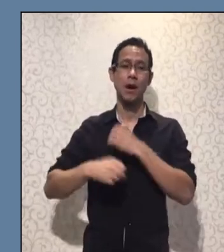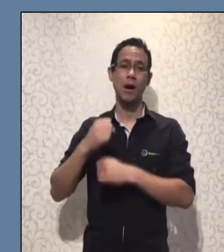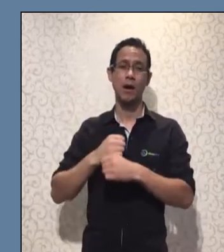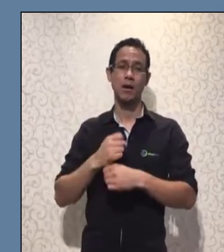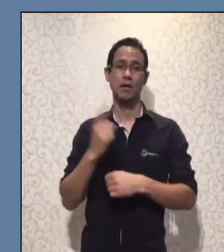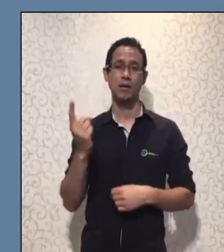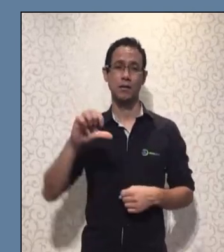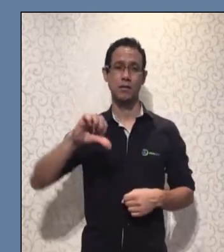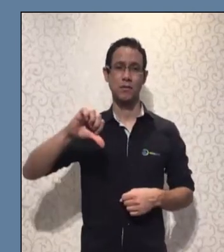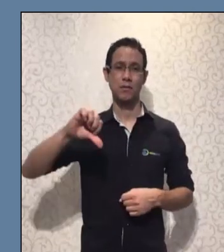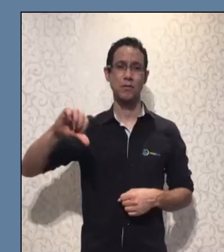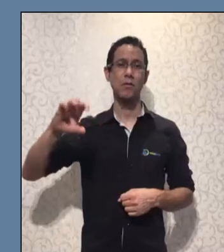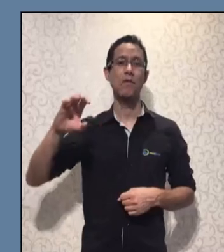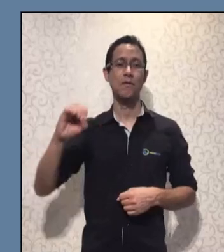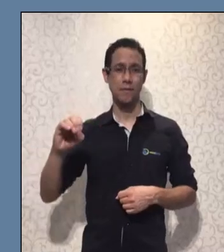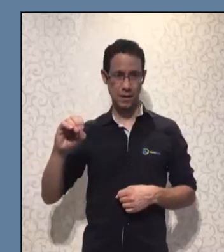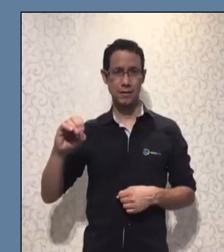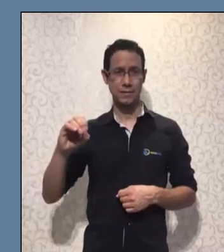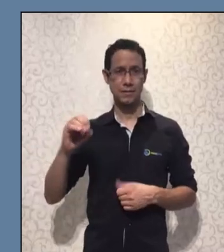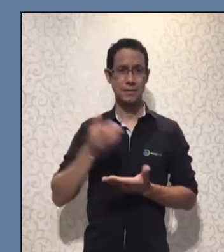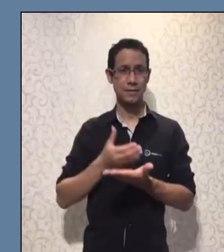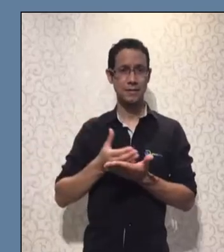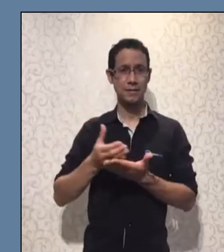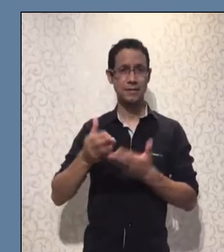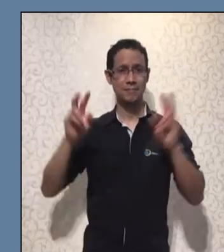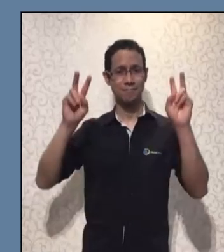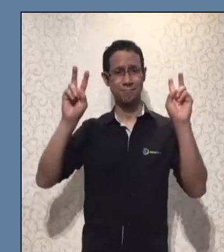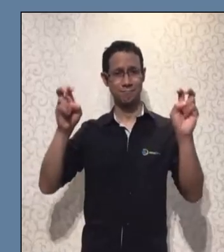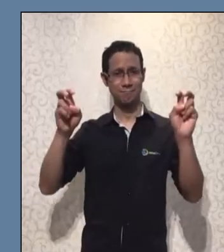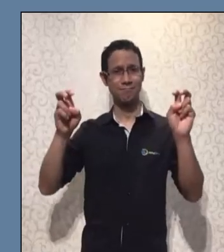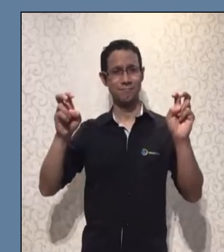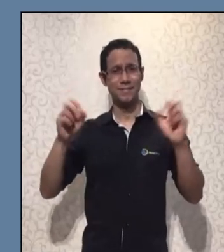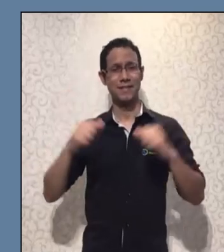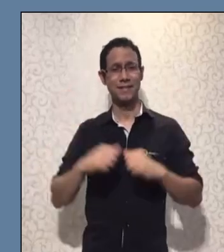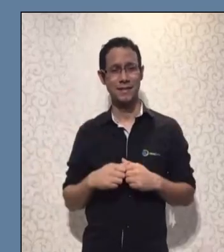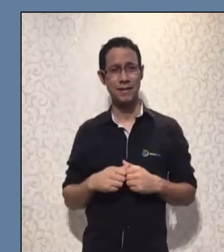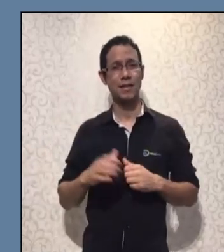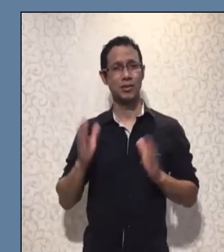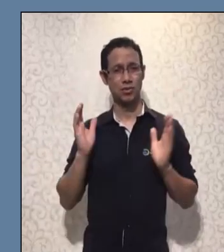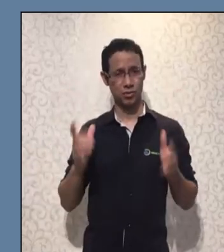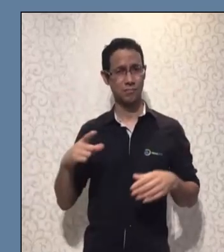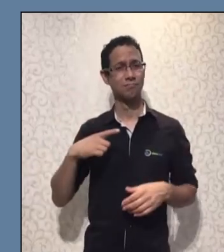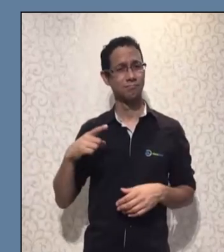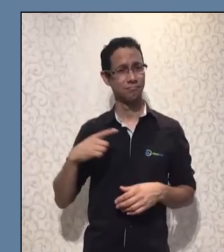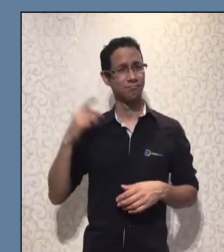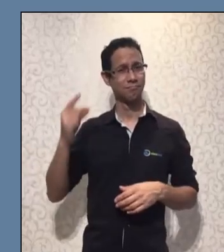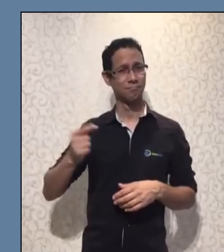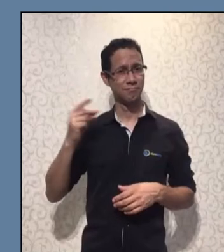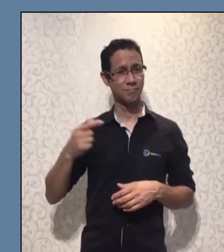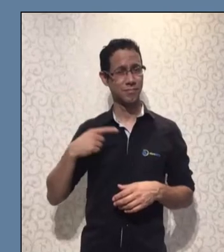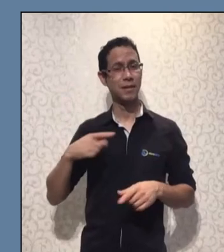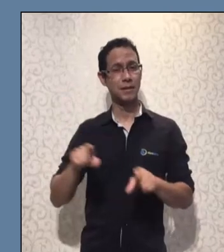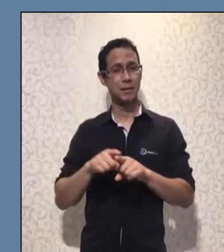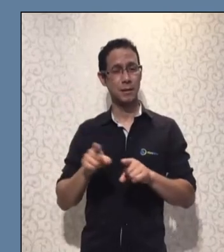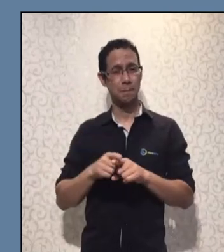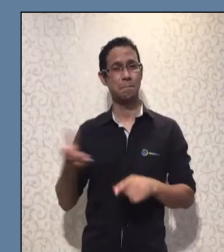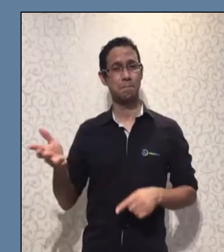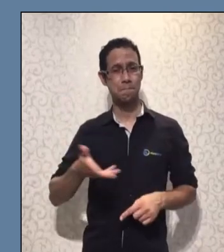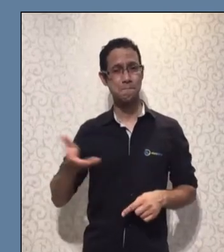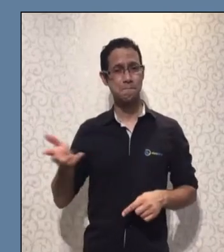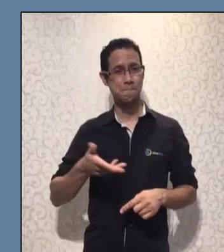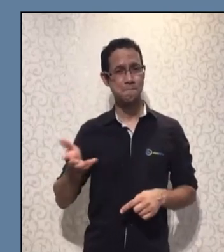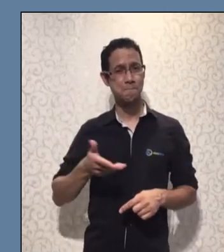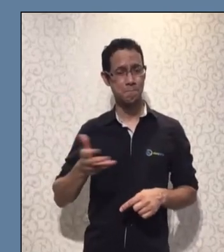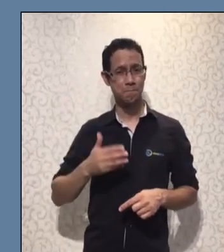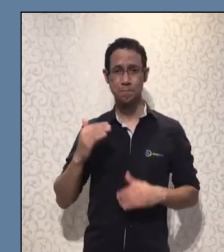quando essa questão toda, parece que foi logo ali, mas já tem algum tempo, e a aceleração desse universo foi enorme, né?